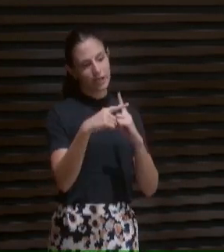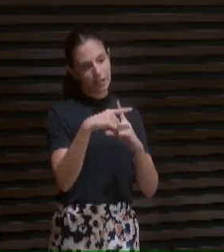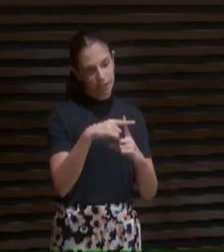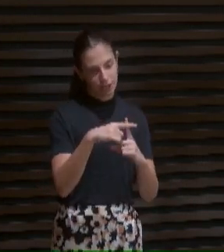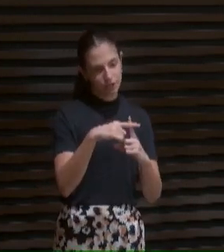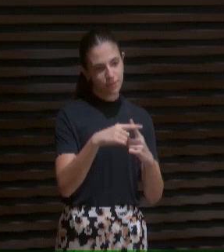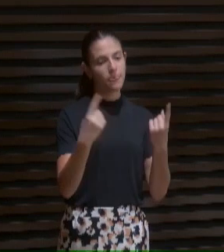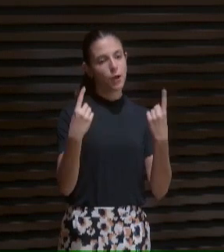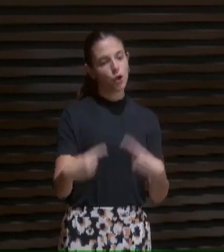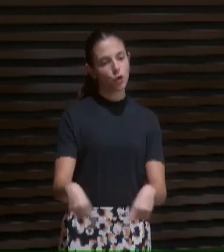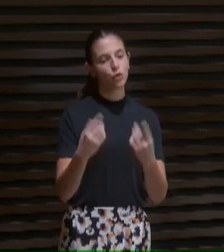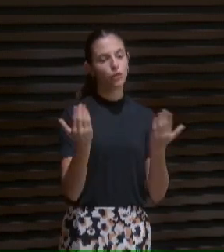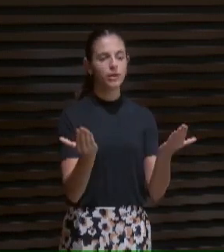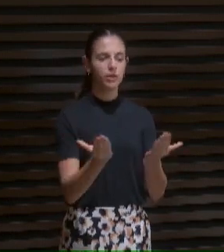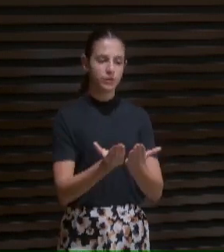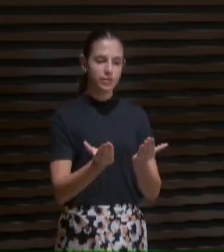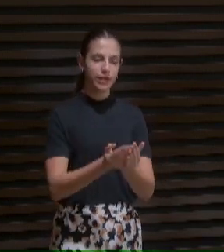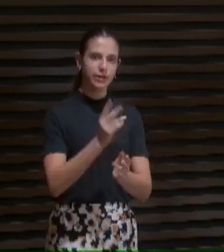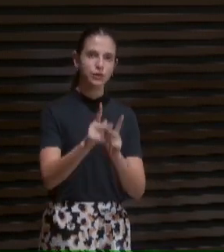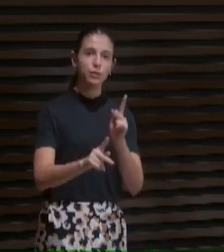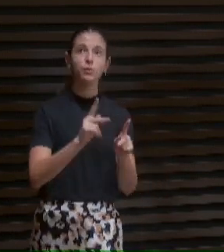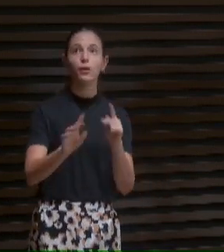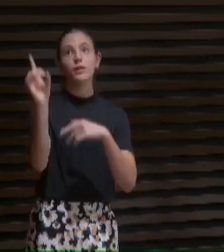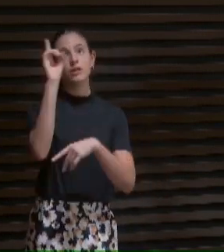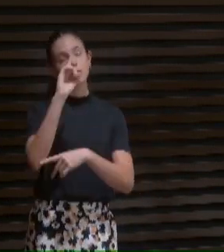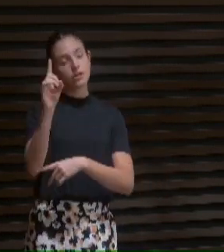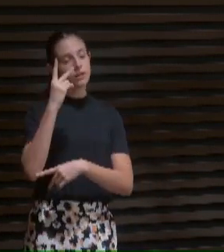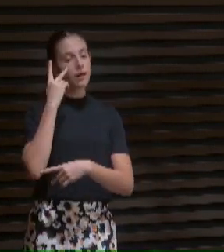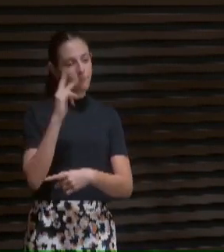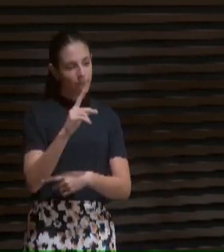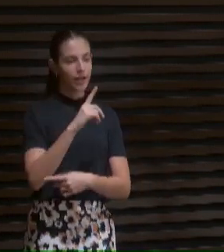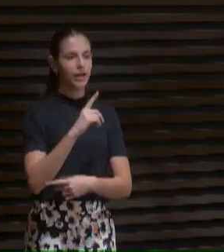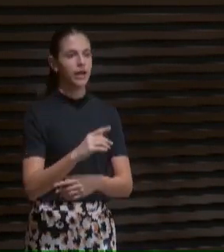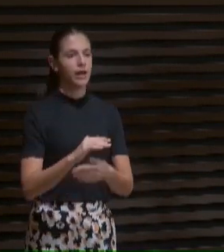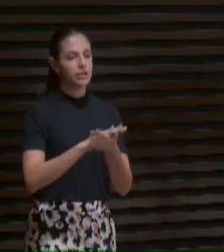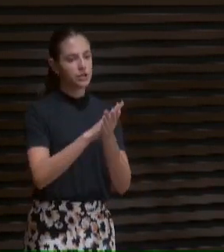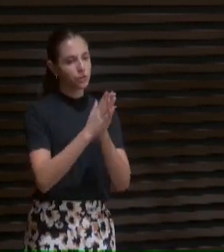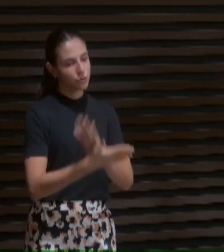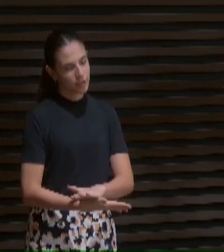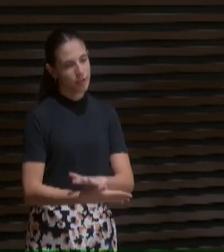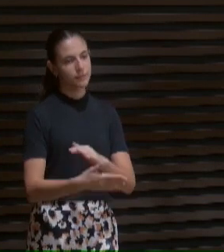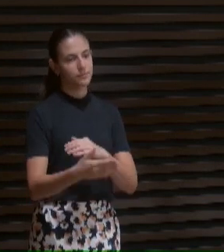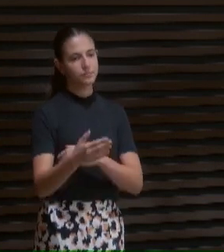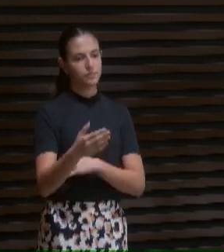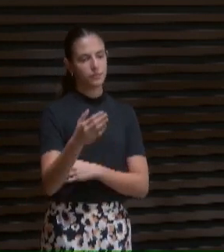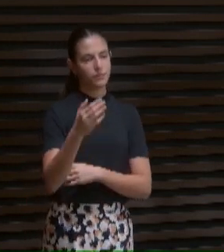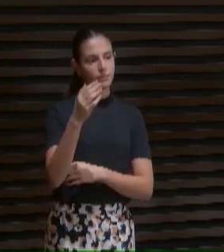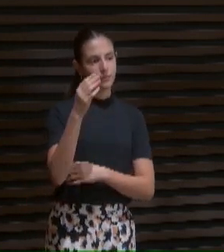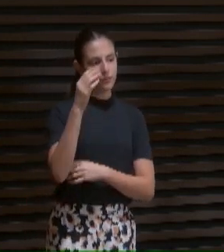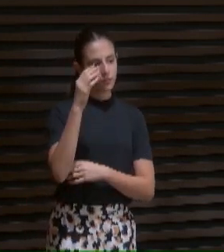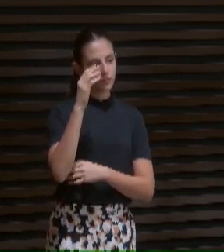contra o povo de Deus, para trazer a falência moral e a destruição